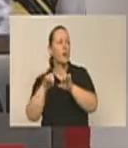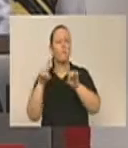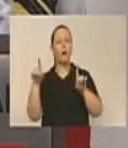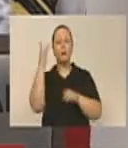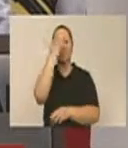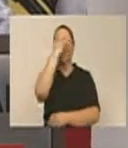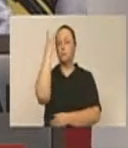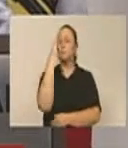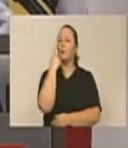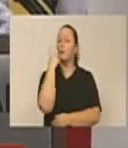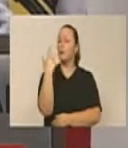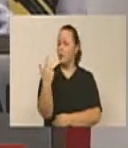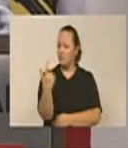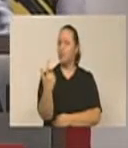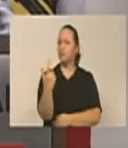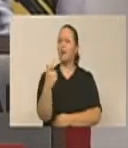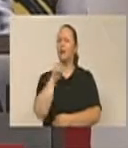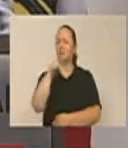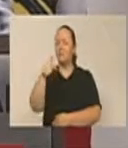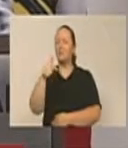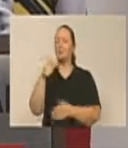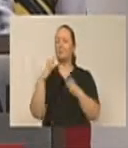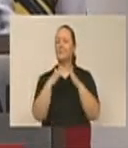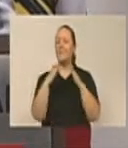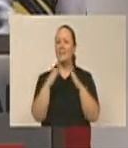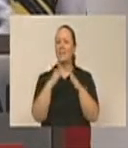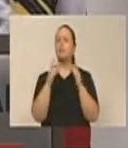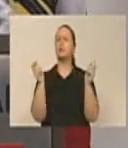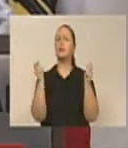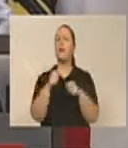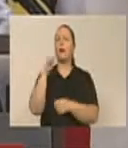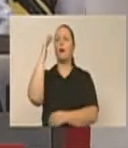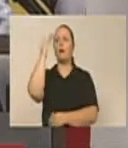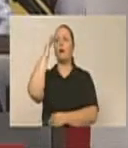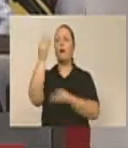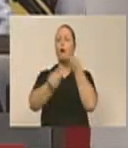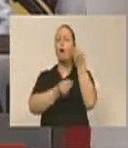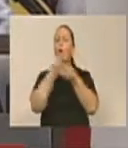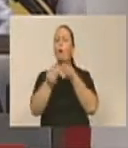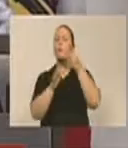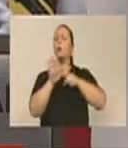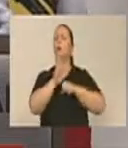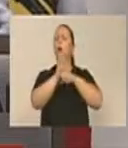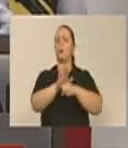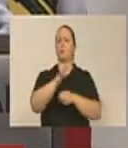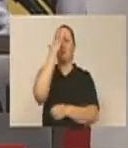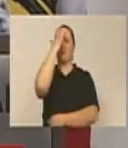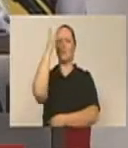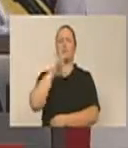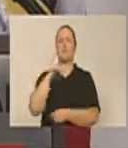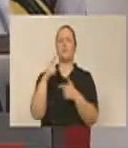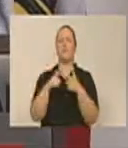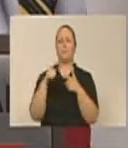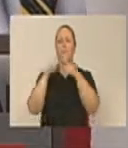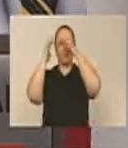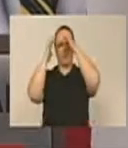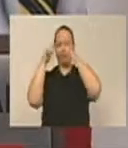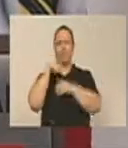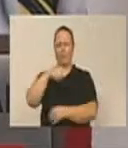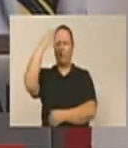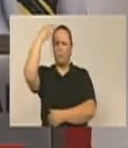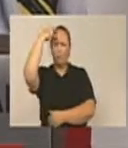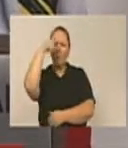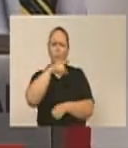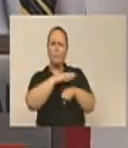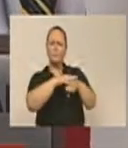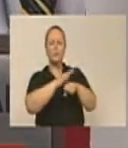interessadas em casa deu de entender de que forma poder ajudar essas pessoas. Elas não são culpadas da doença delas,